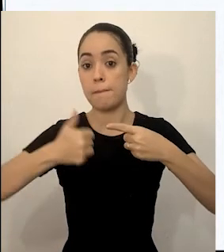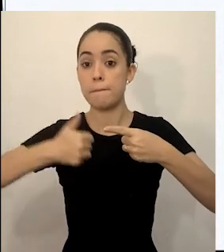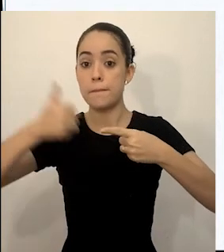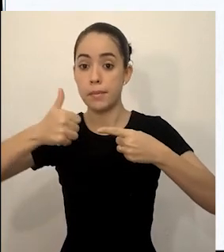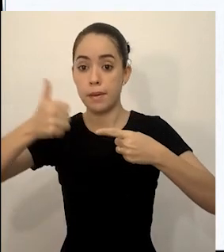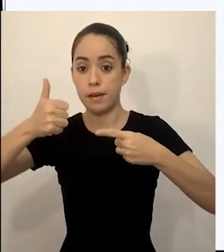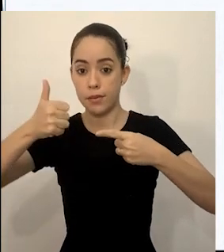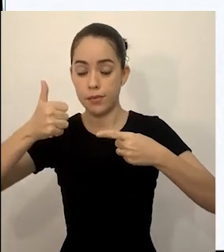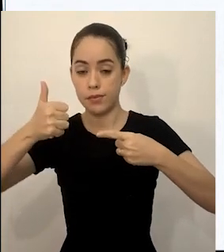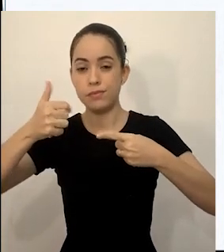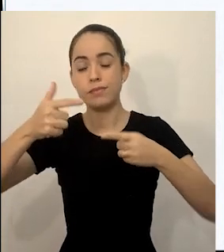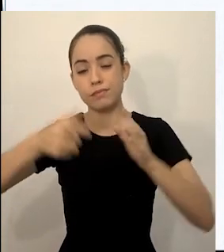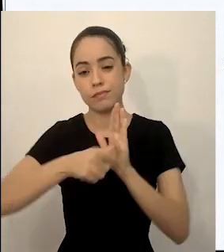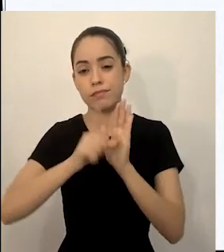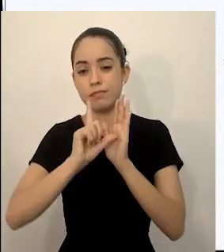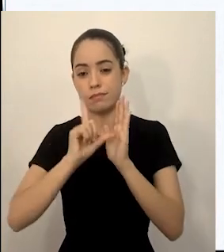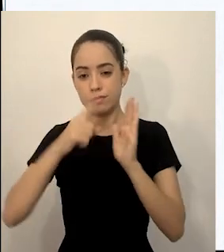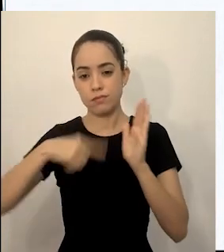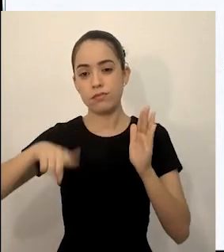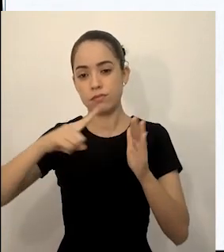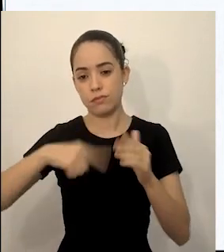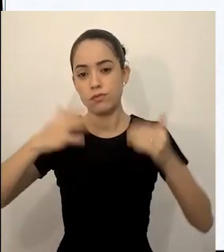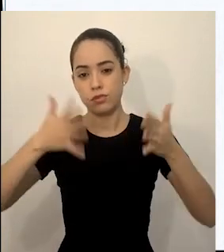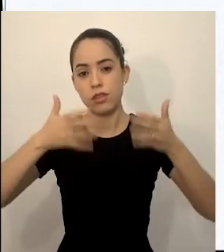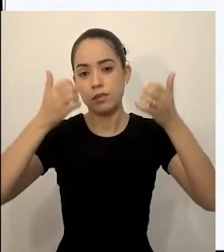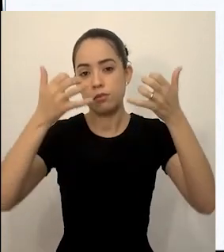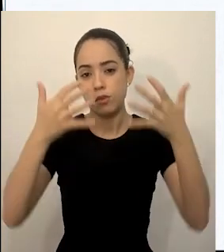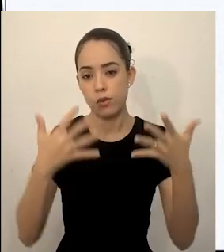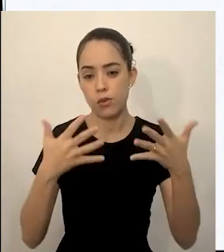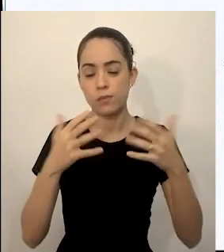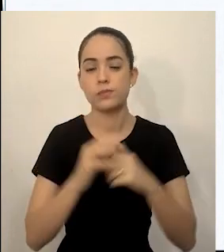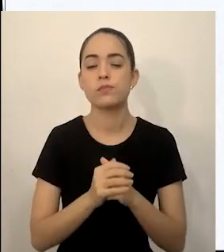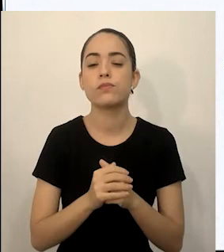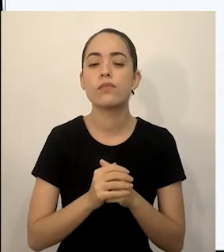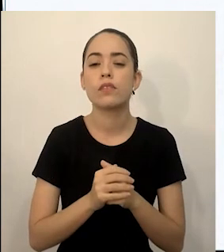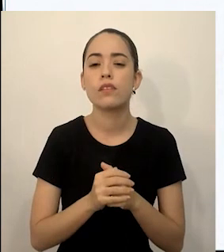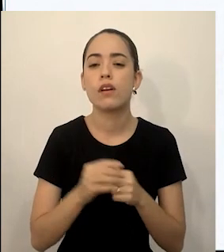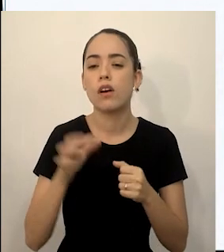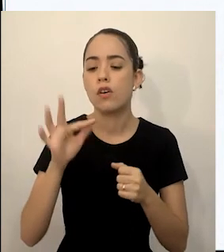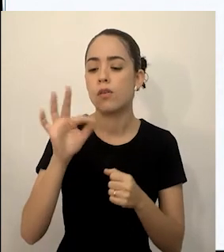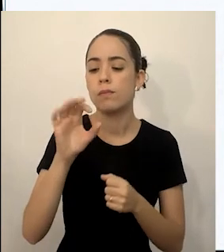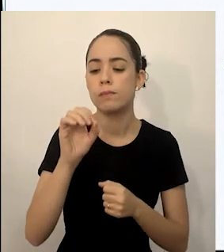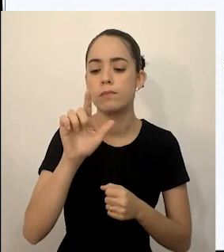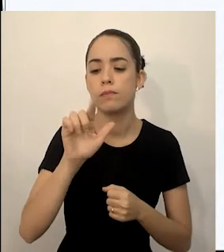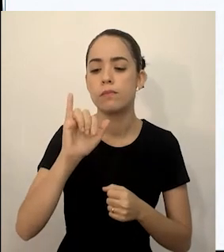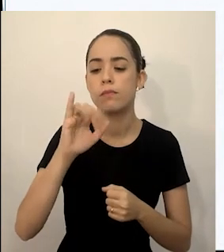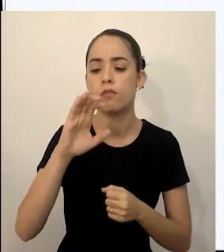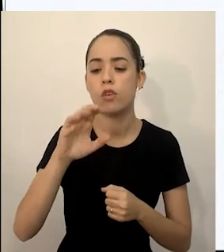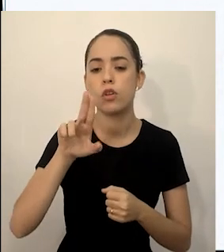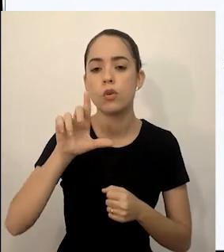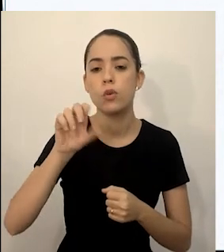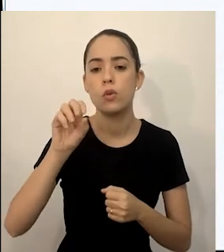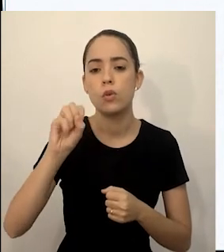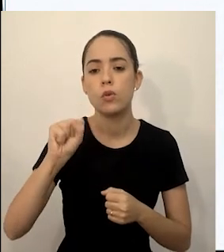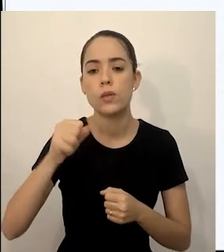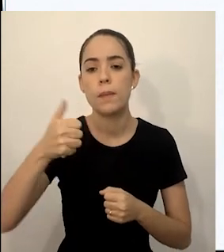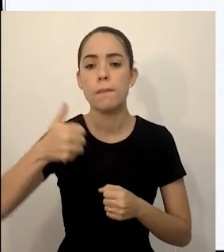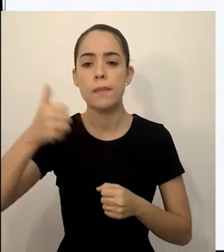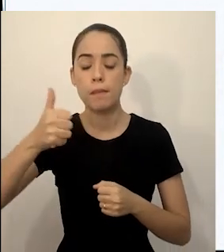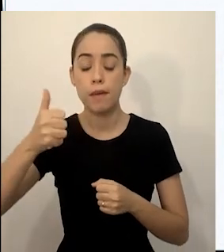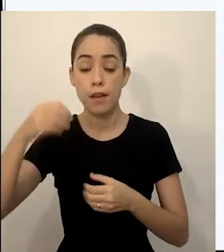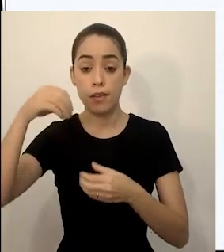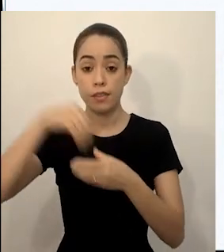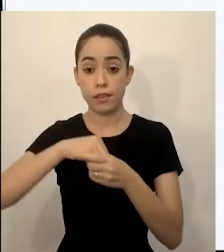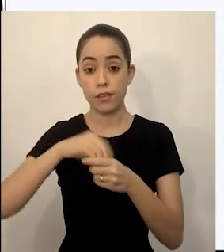folículos primários. Como havíamos visto anteriormente, são compostos